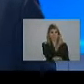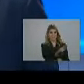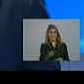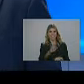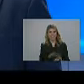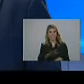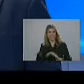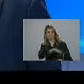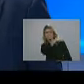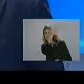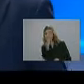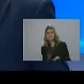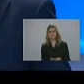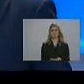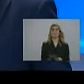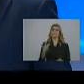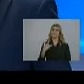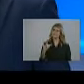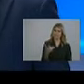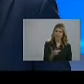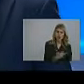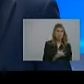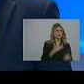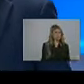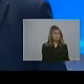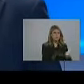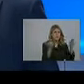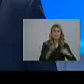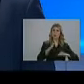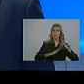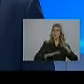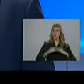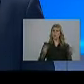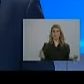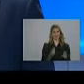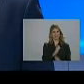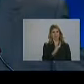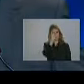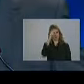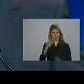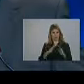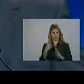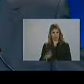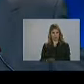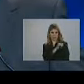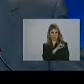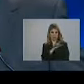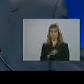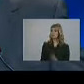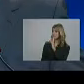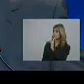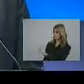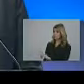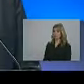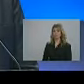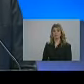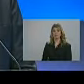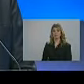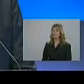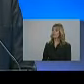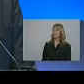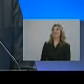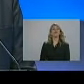integral, seguir investindo em saúde, para melhorar a qualidade de vida dos cariocas. A sua réplica. Pedro Paulo, eu concordo